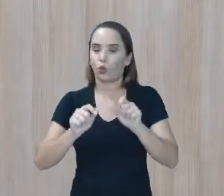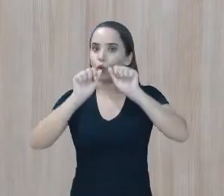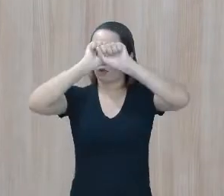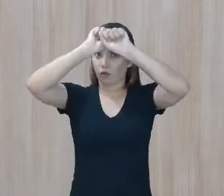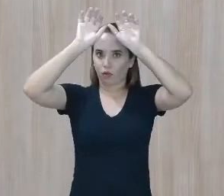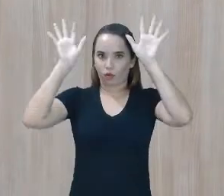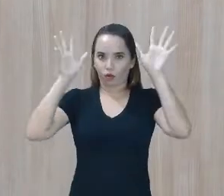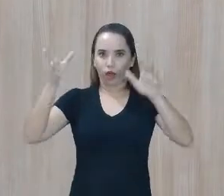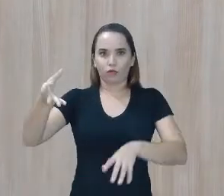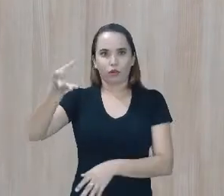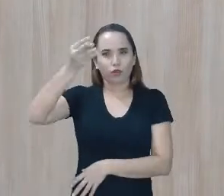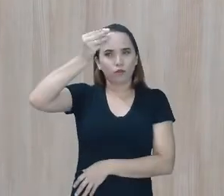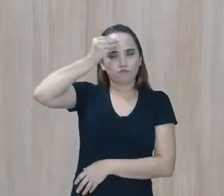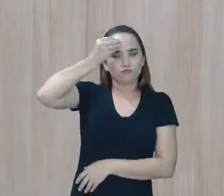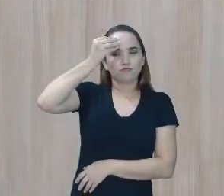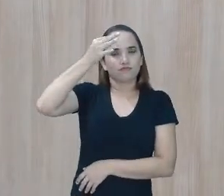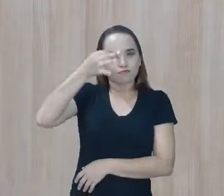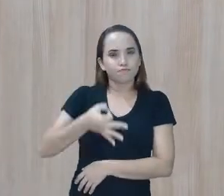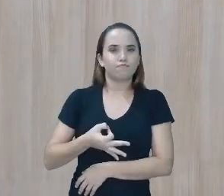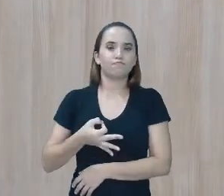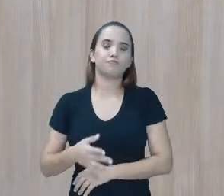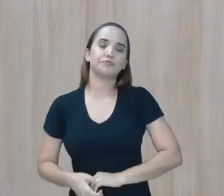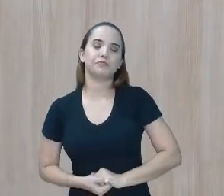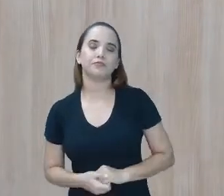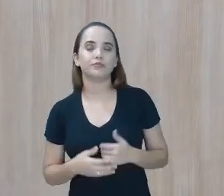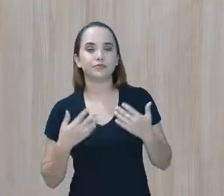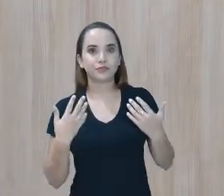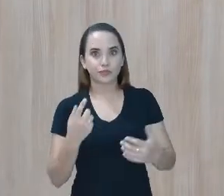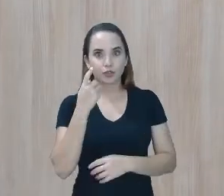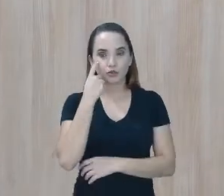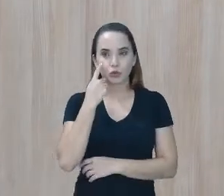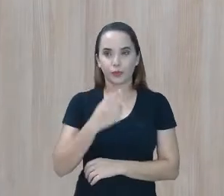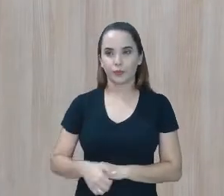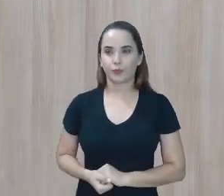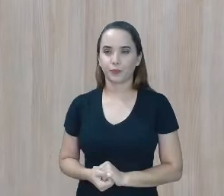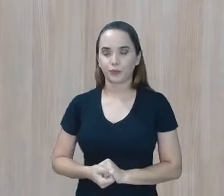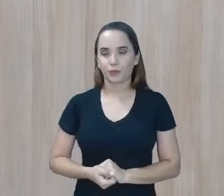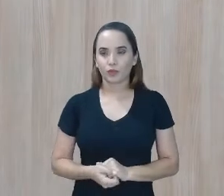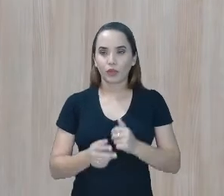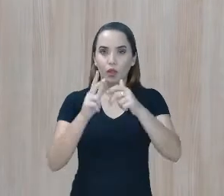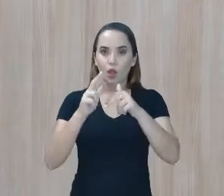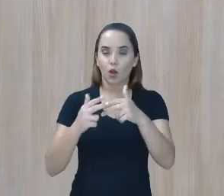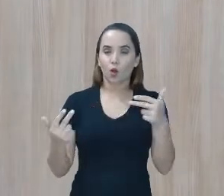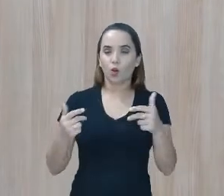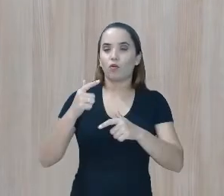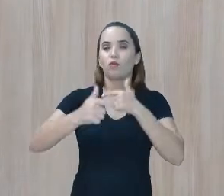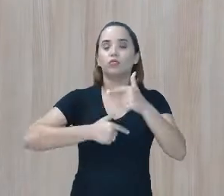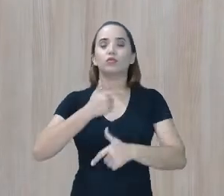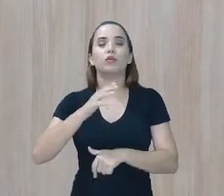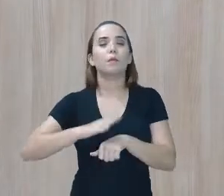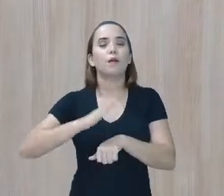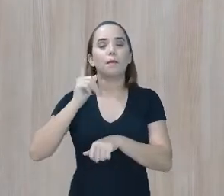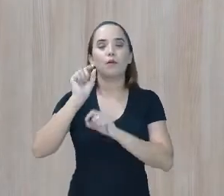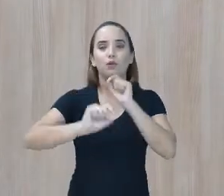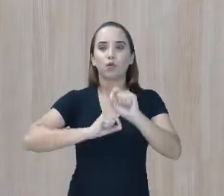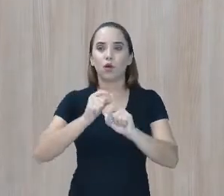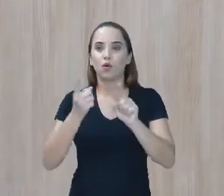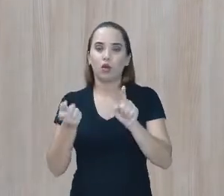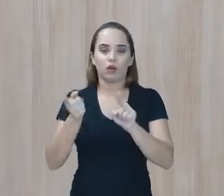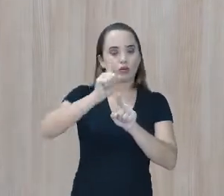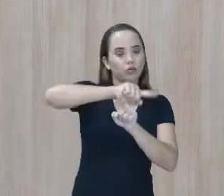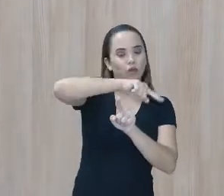pode ir por caminhos diferentes, tá bom? Então, o primeiro ponto que a gente vai trabalhar bastante é essa passagem da fração para